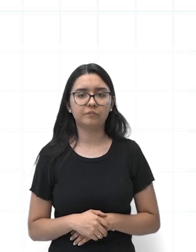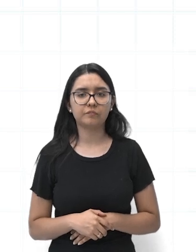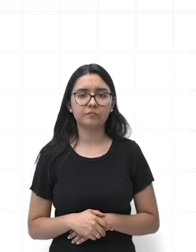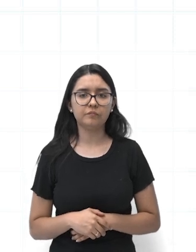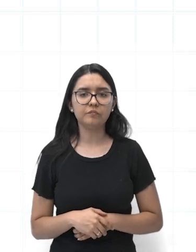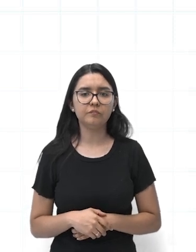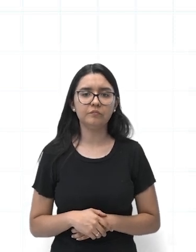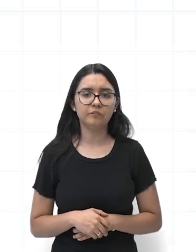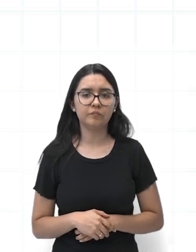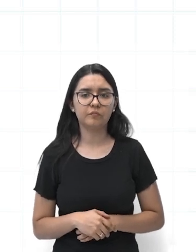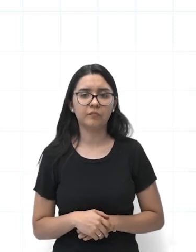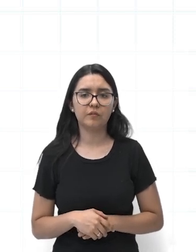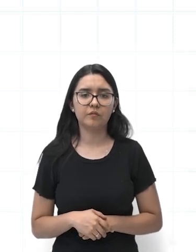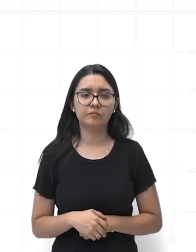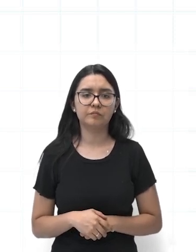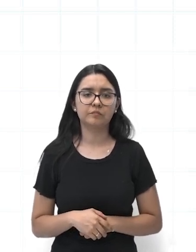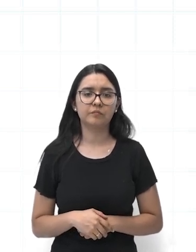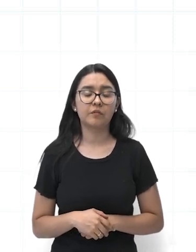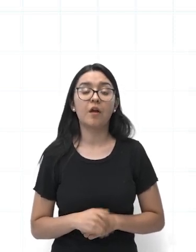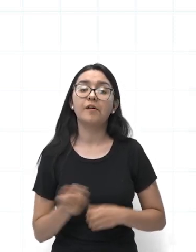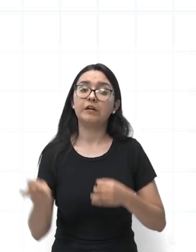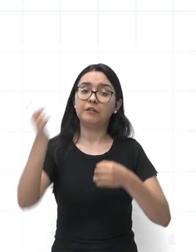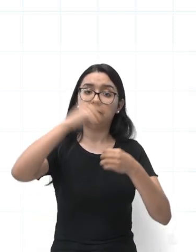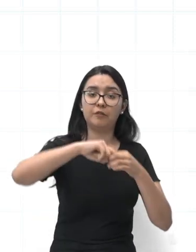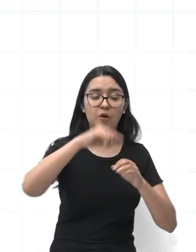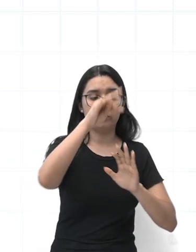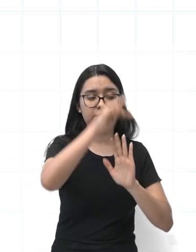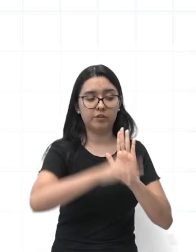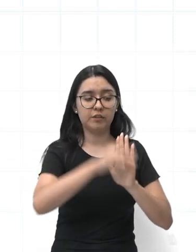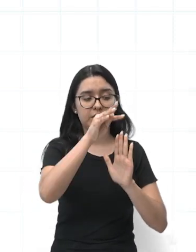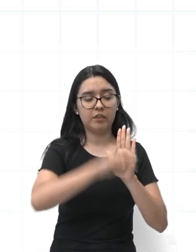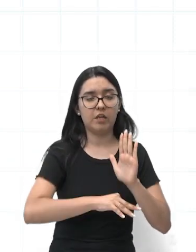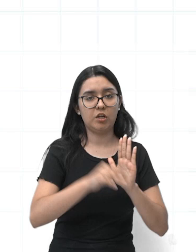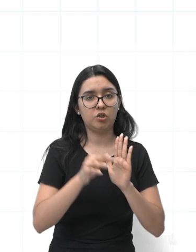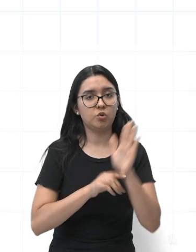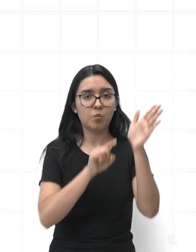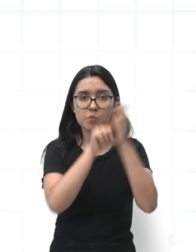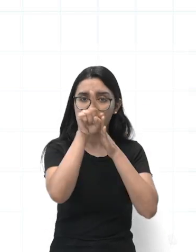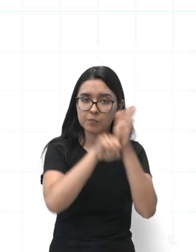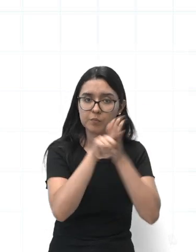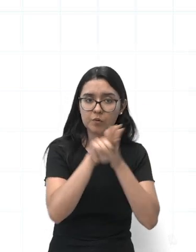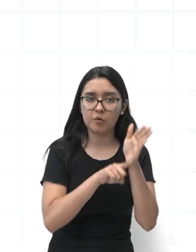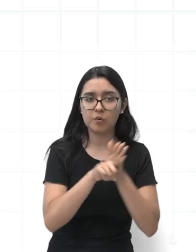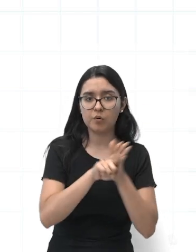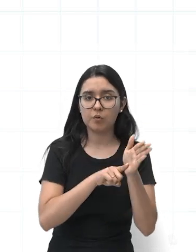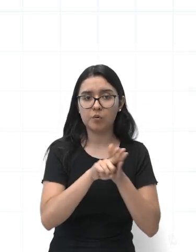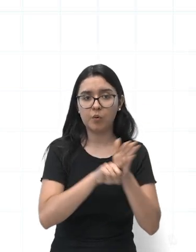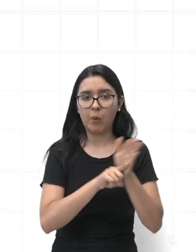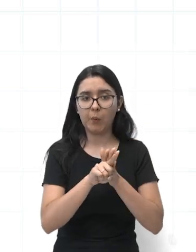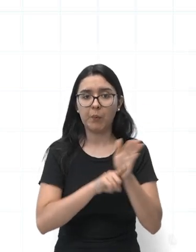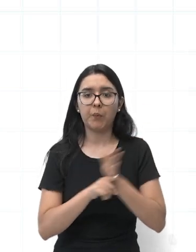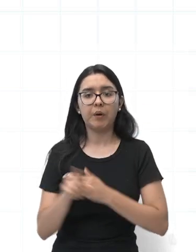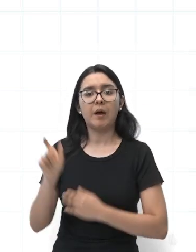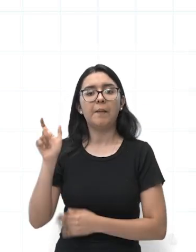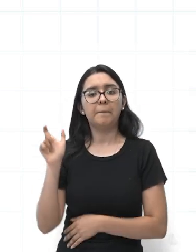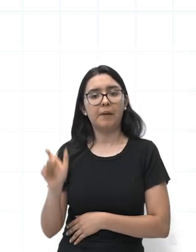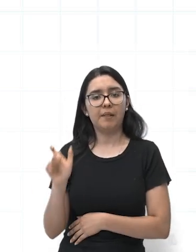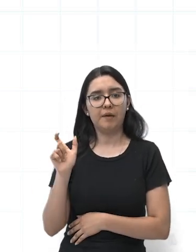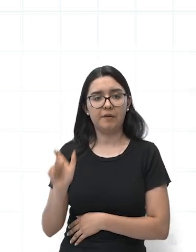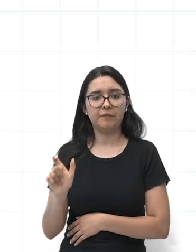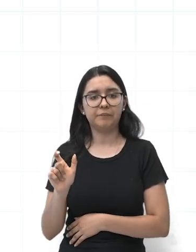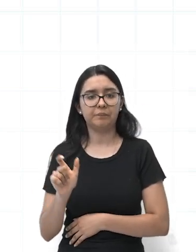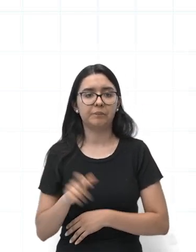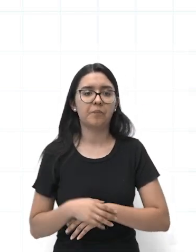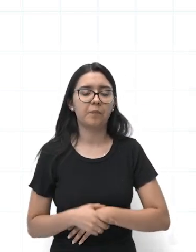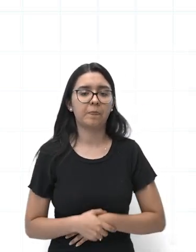gente faz nessa situação? Volta lá para o texto, procura a palavra breakfast, ok?